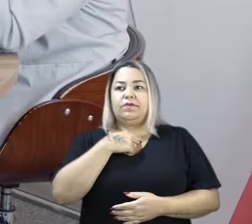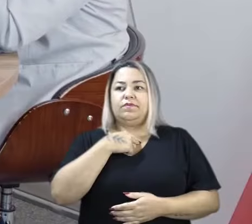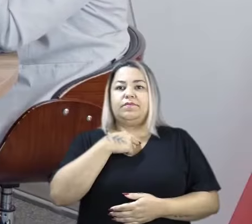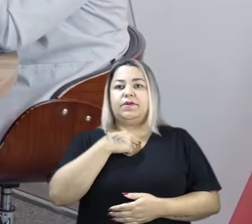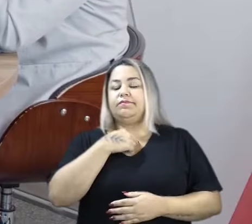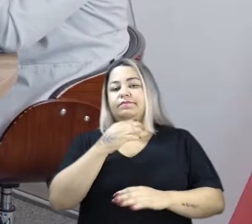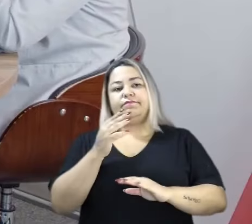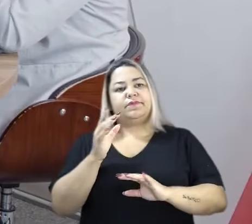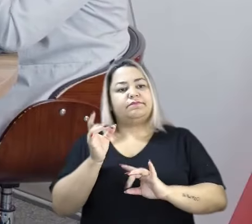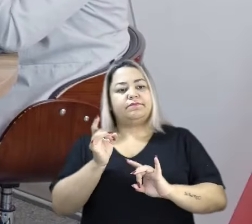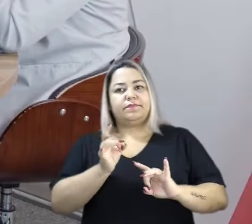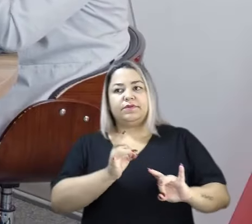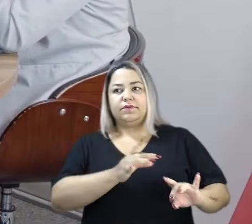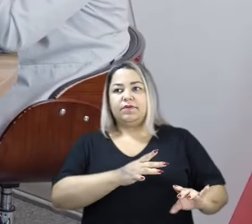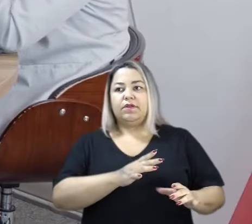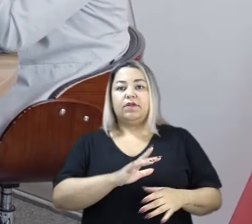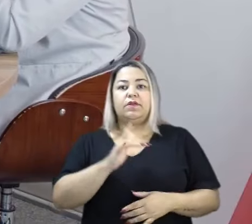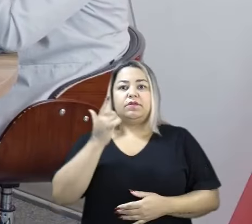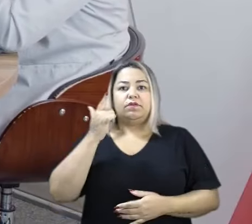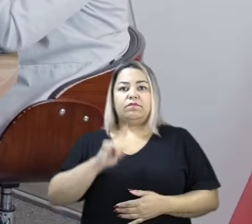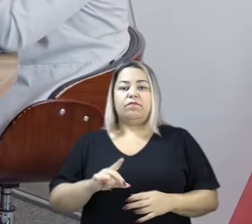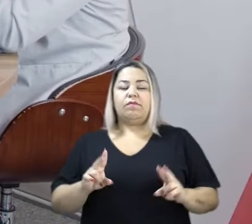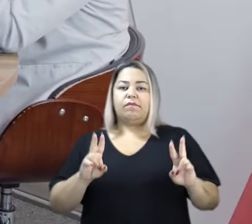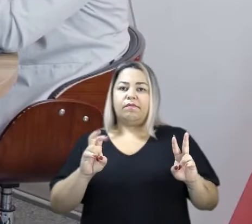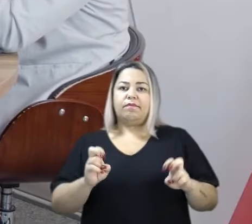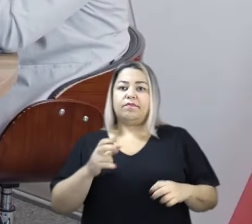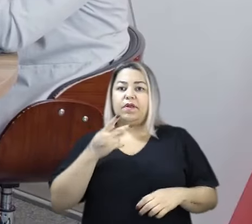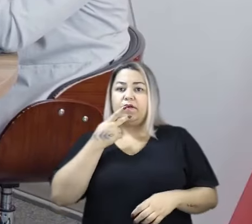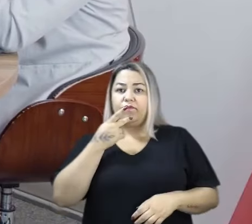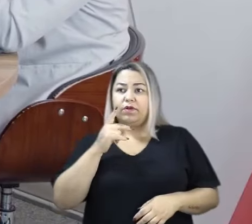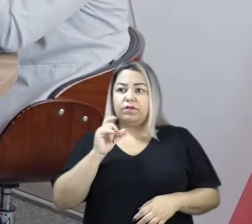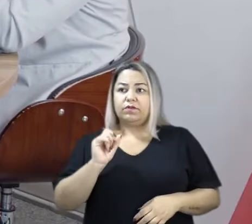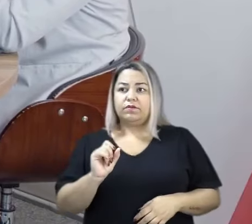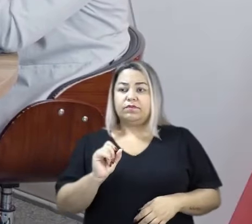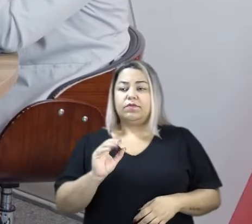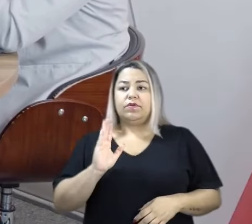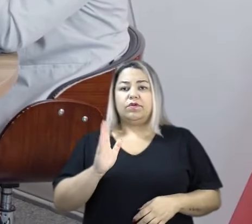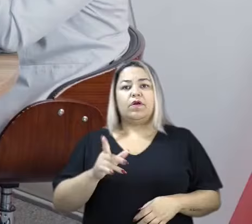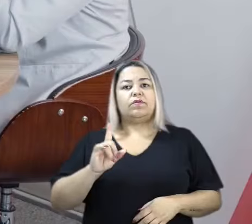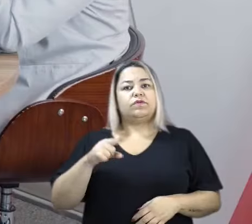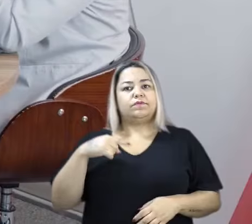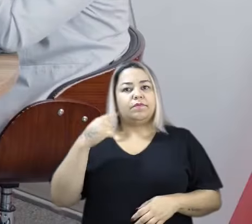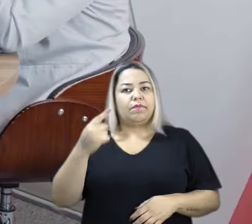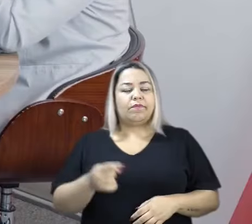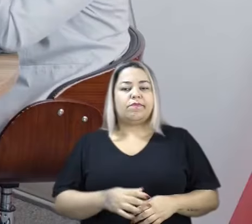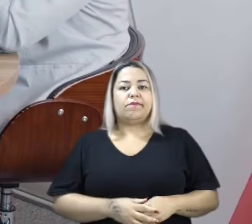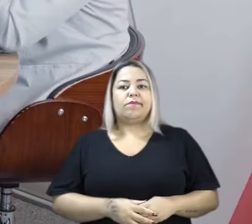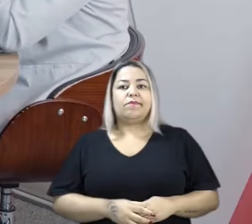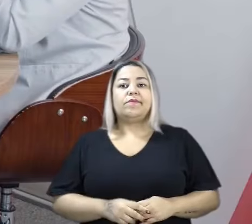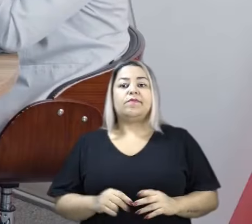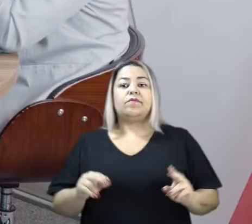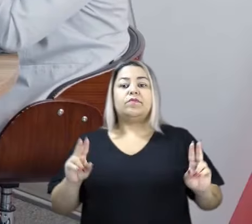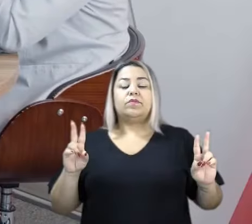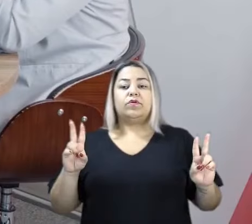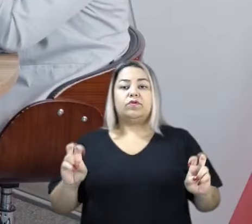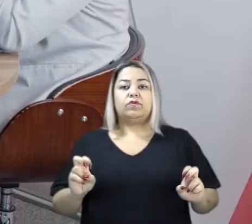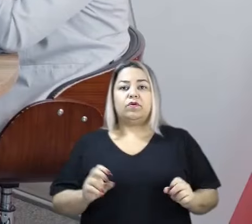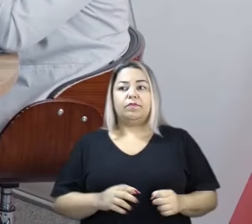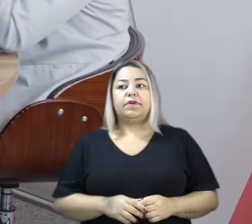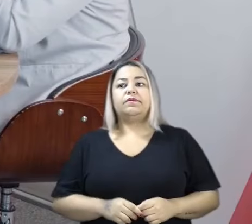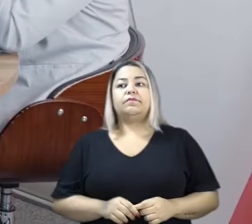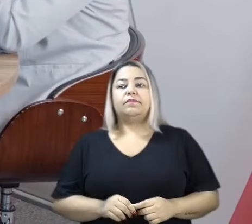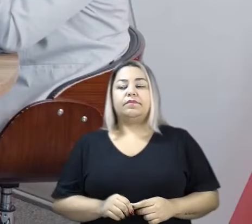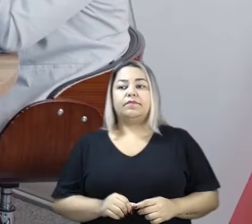jogar fora. Janaína, tem um outro assunto que eu queria falar com você, já no próximo bloco, que é sobre